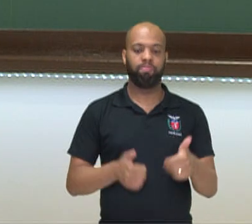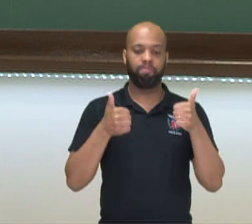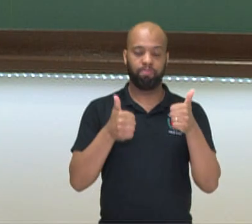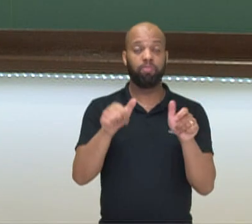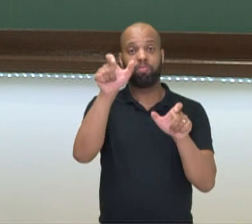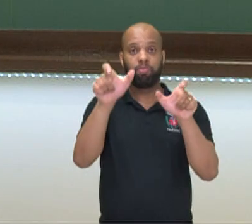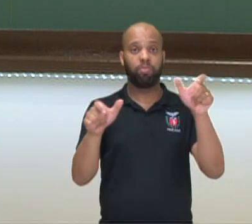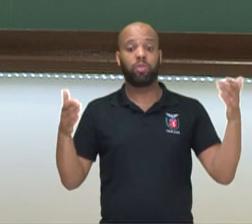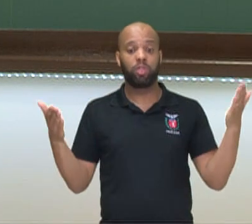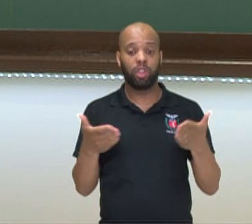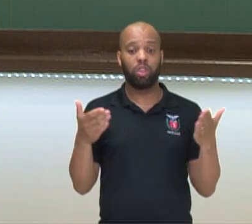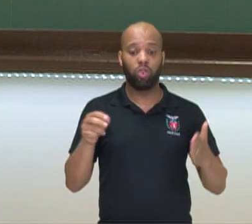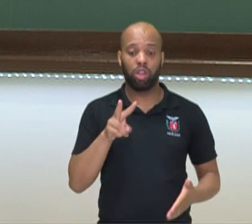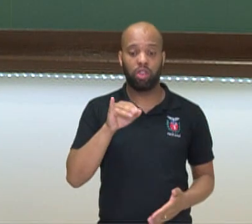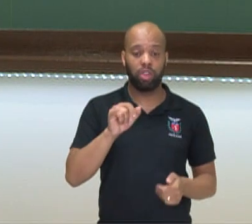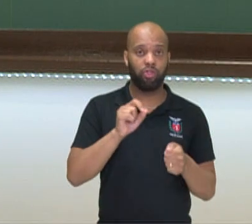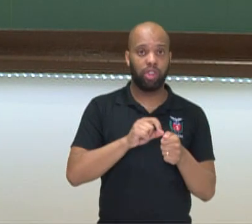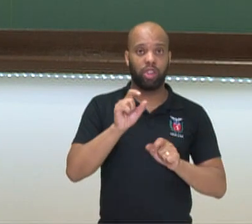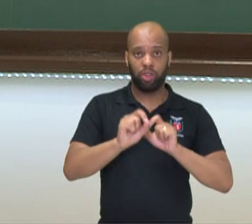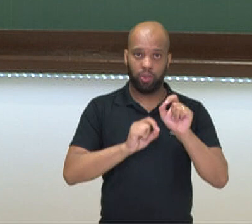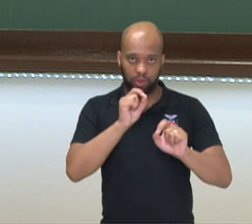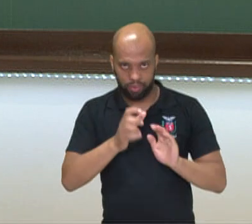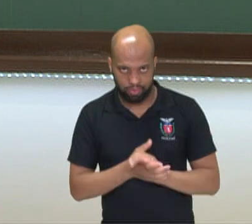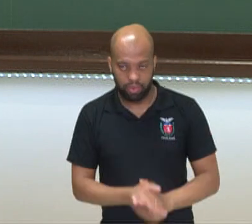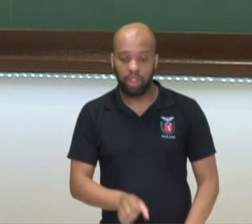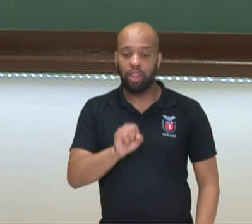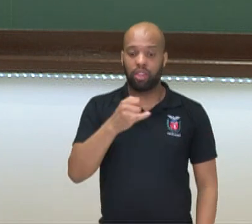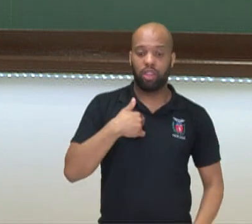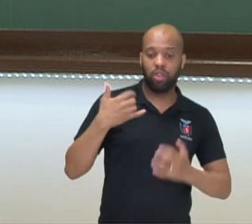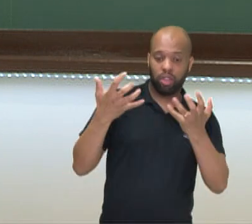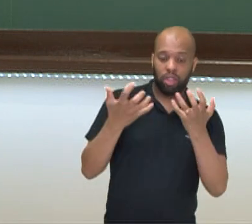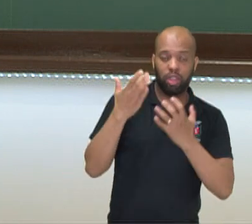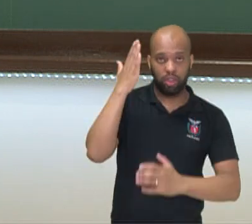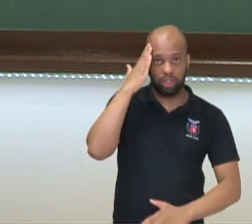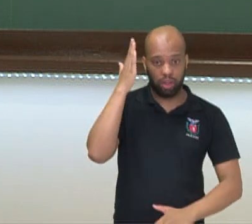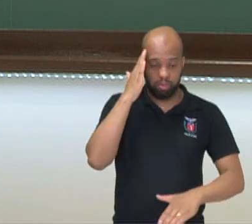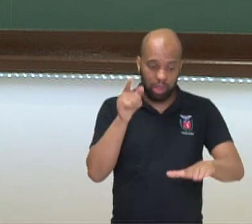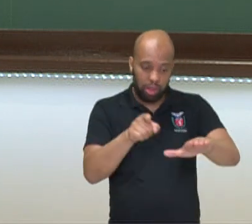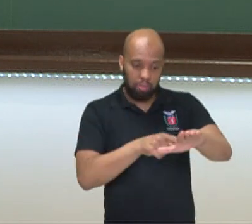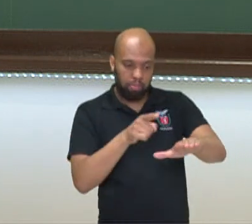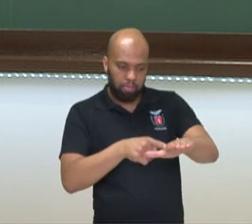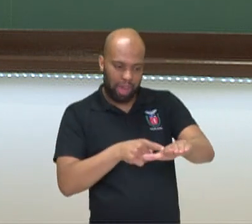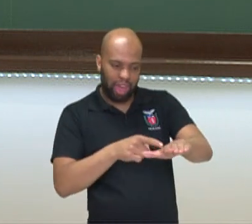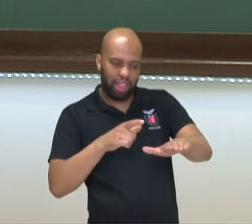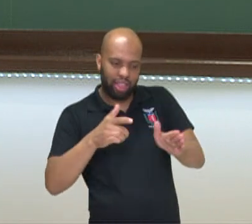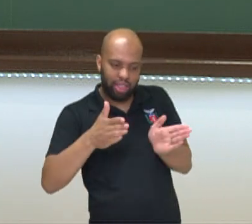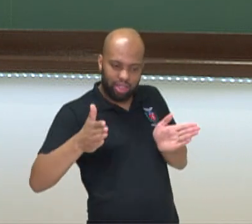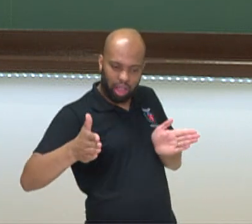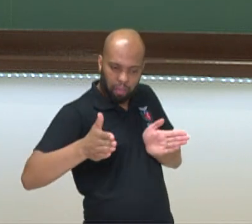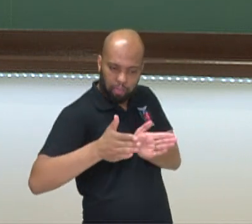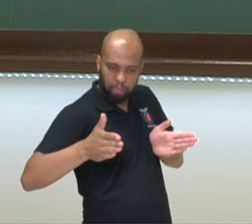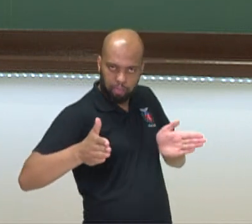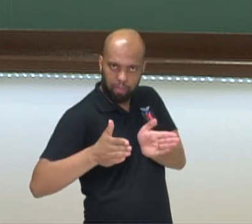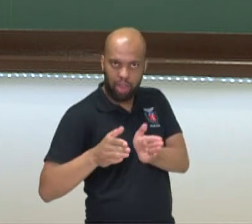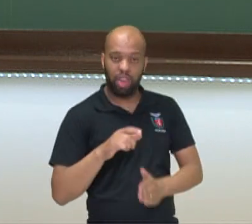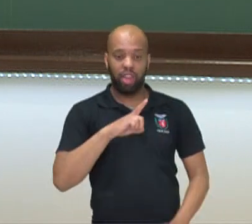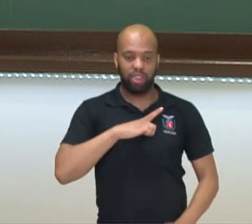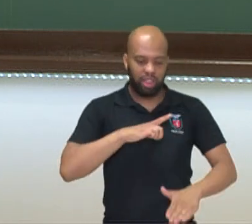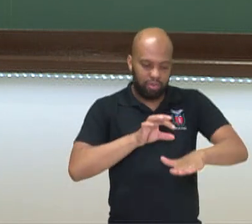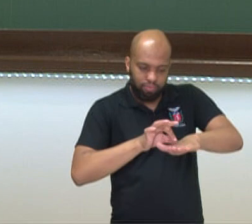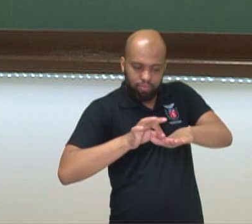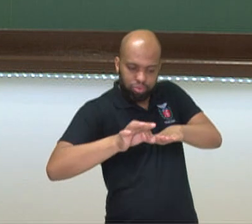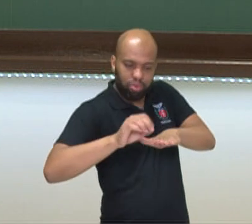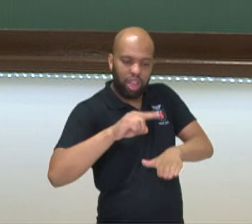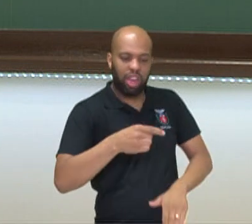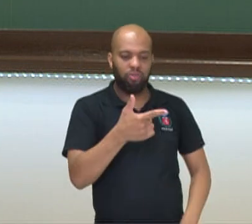Muito bem, pessoal. Então, agora o que a gente vai fazer? Se eu quero saber o tamanho do pé de uma pessoa que tem 24 centímetros de tamanho de pé, de comprimento,